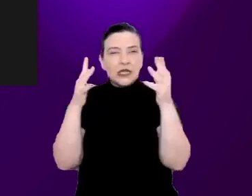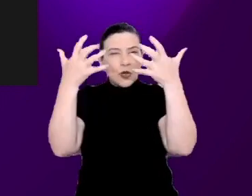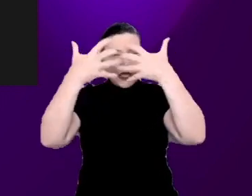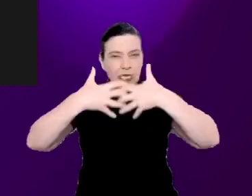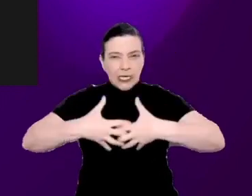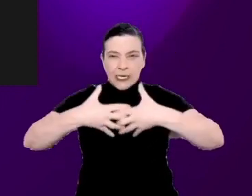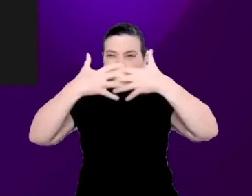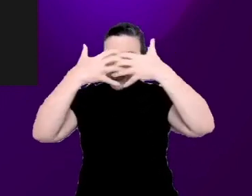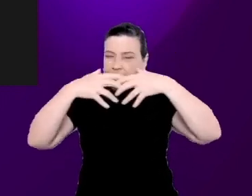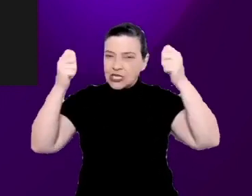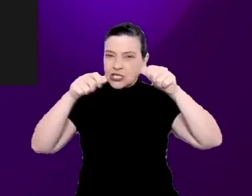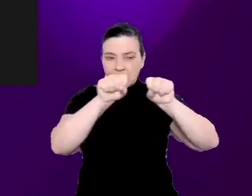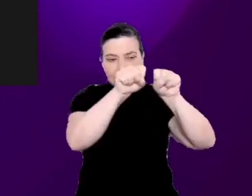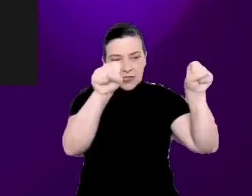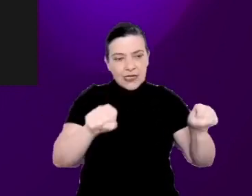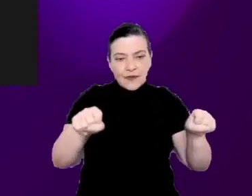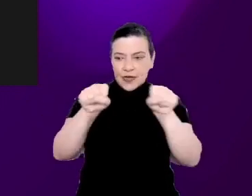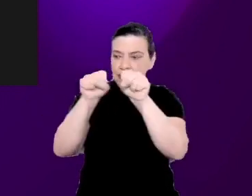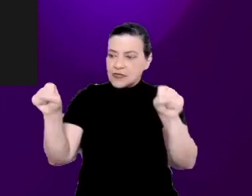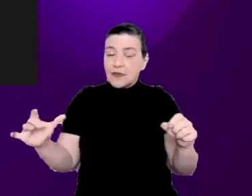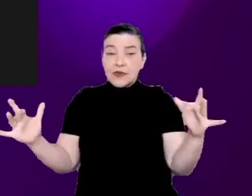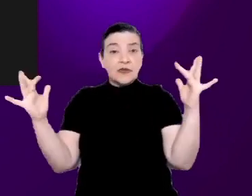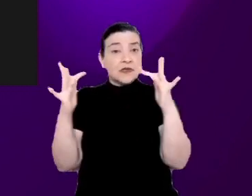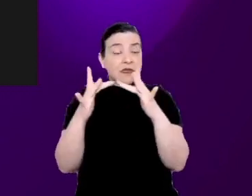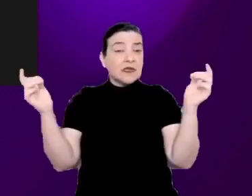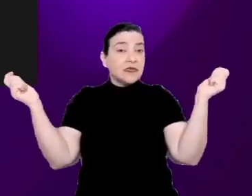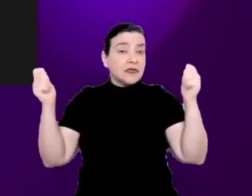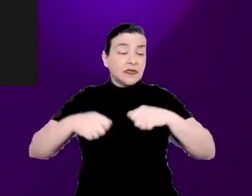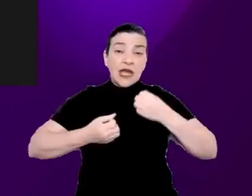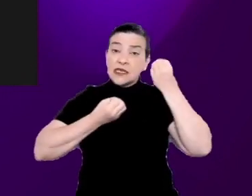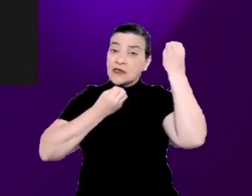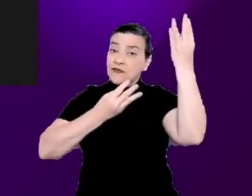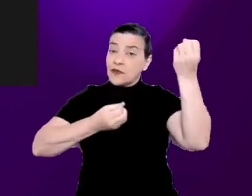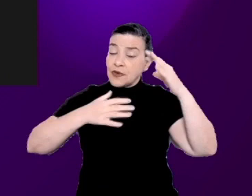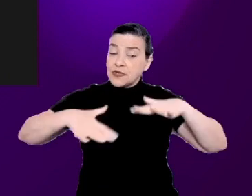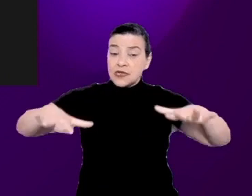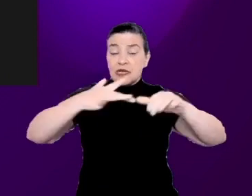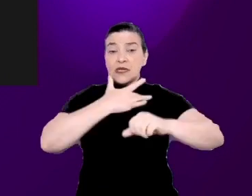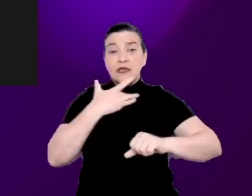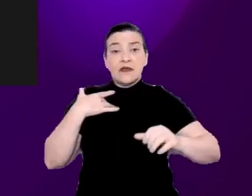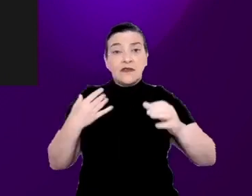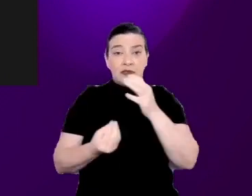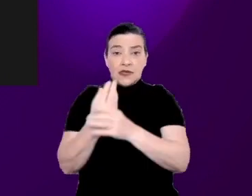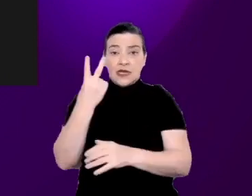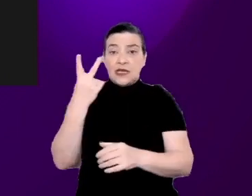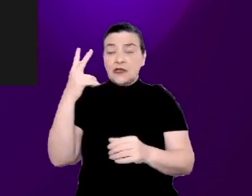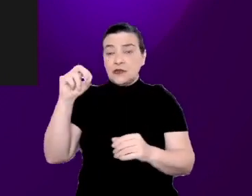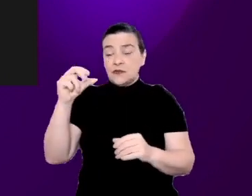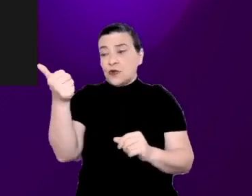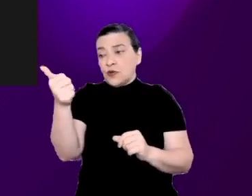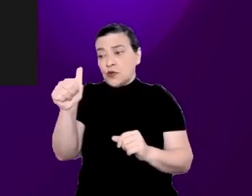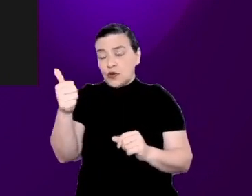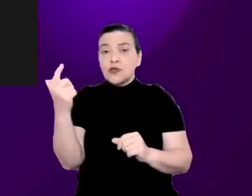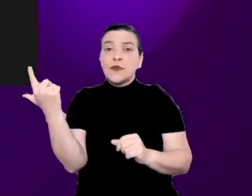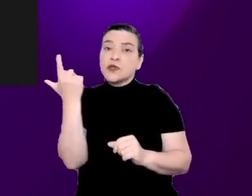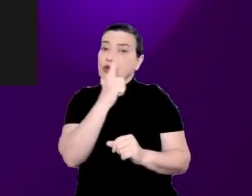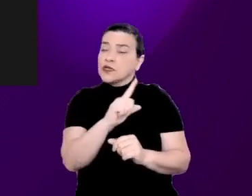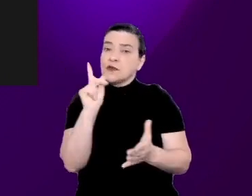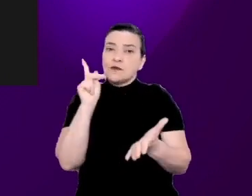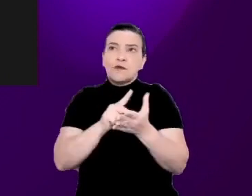que permite que os softwares se conectem para trocar dados em saúde. Ele foi criado em 2011, mas ganhou fama